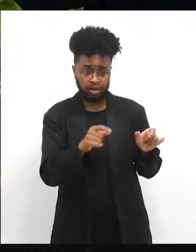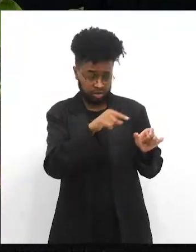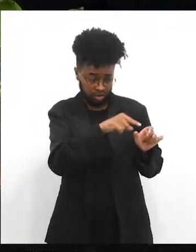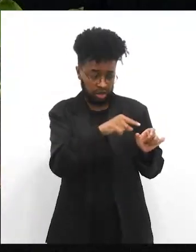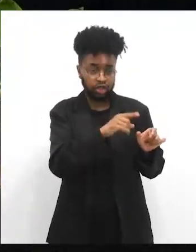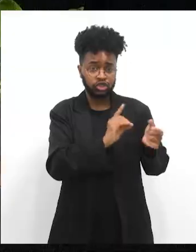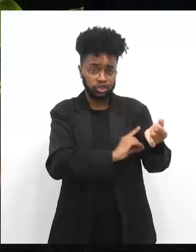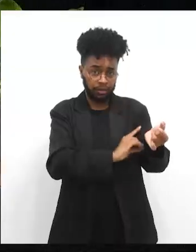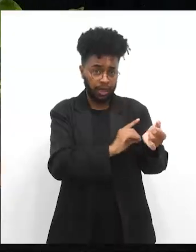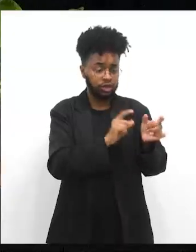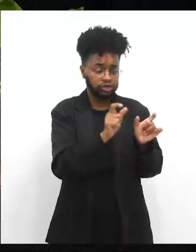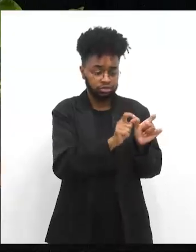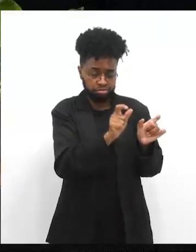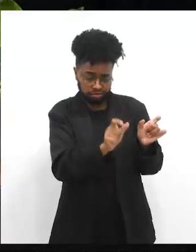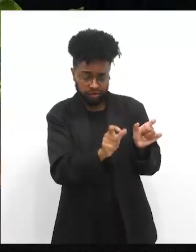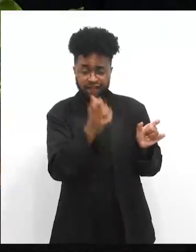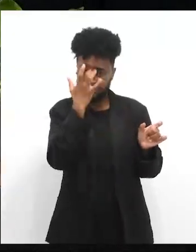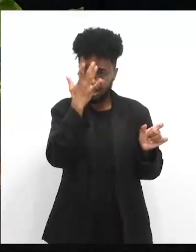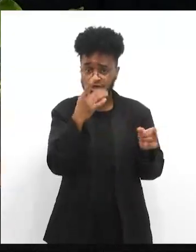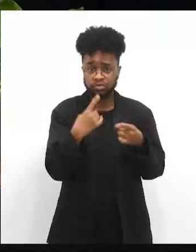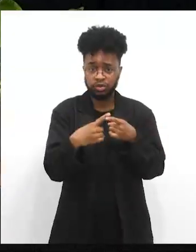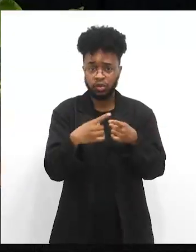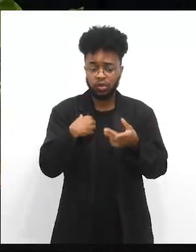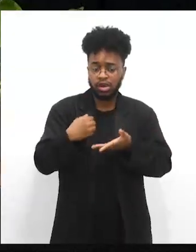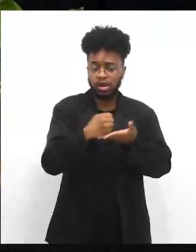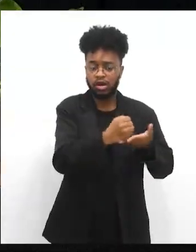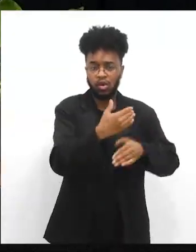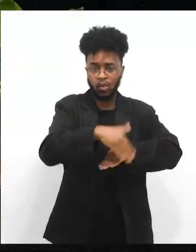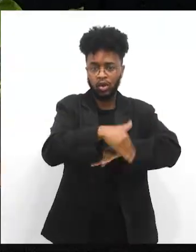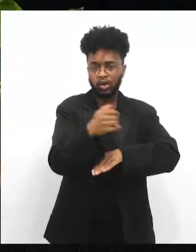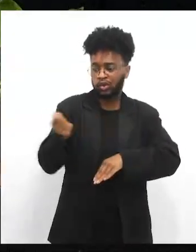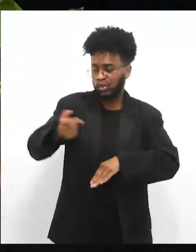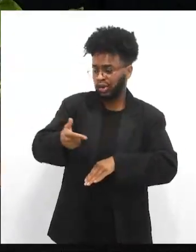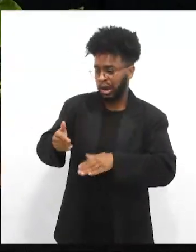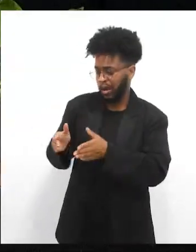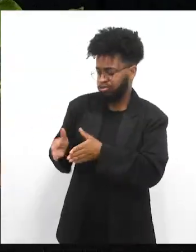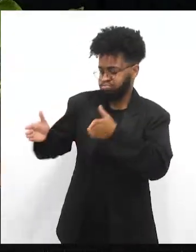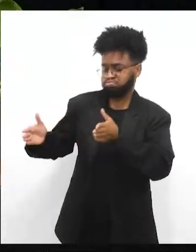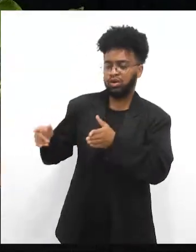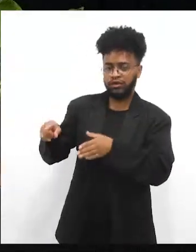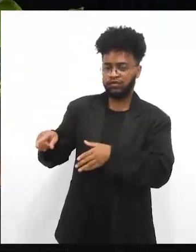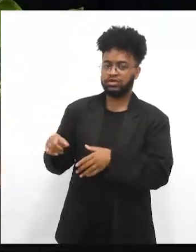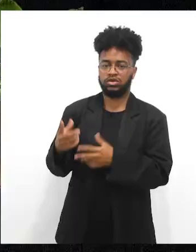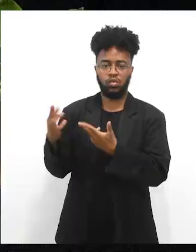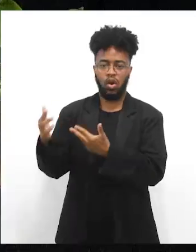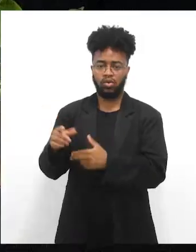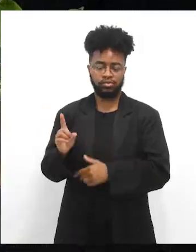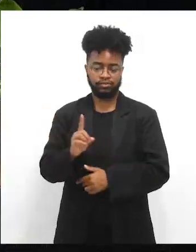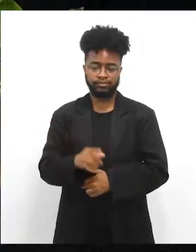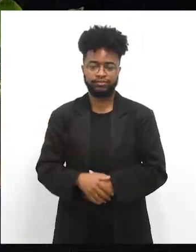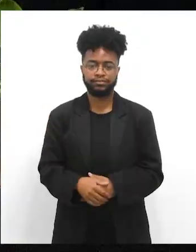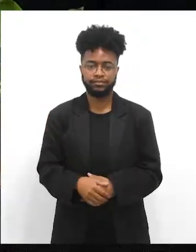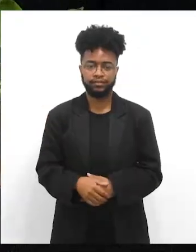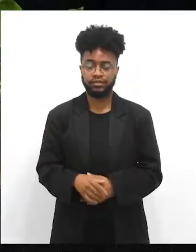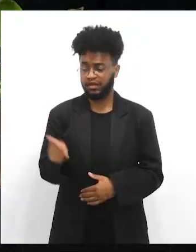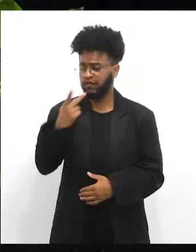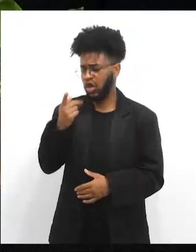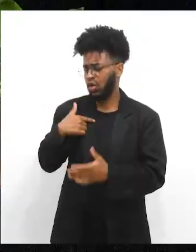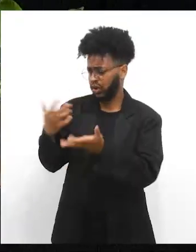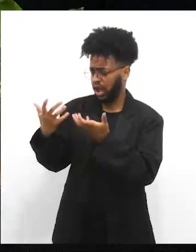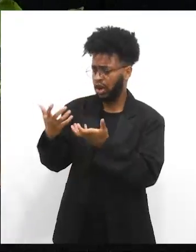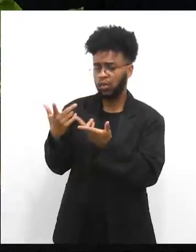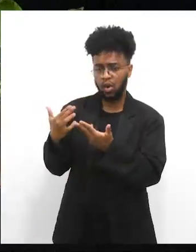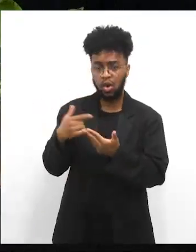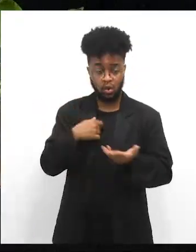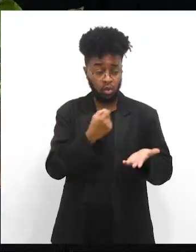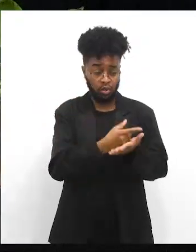cápsula. Esse aqui é o da diabetes, que é mais fácil, eu levo para a rua, ao invés de levar essa bolsa de viagem que você leva.